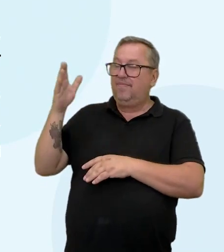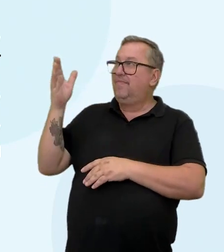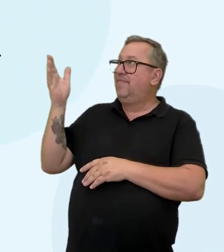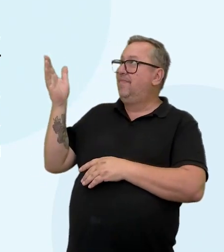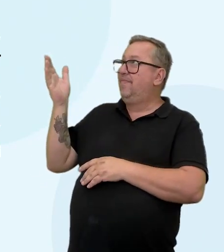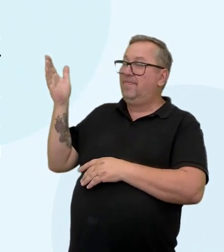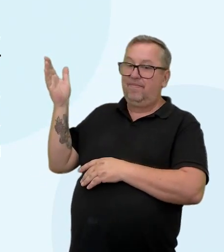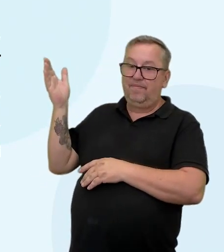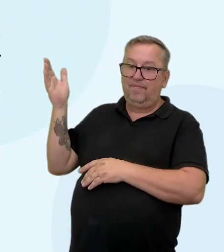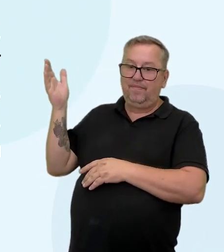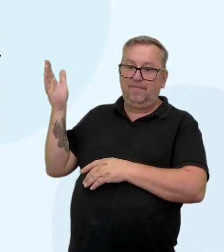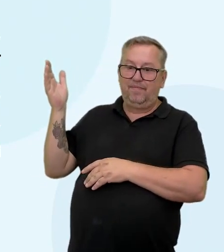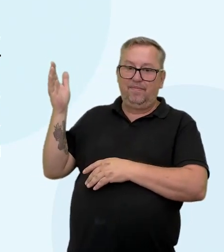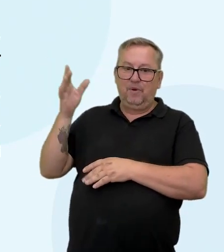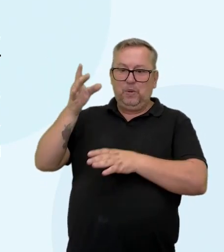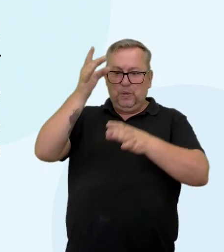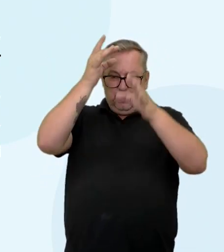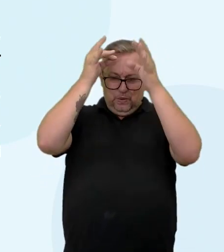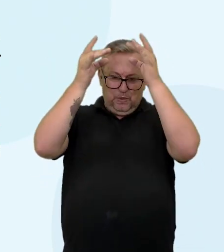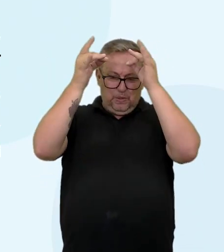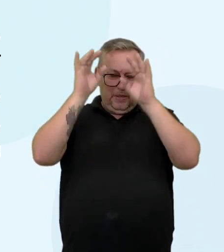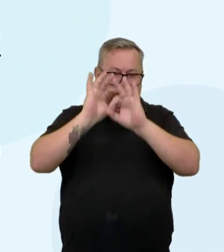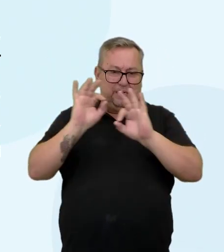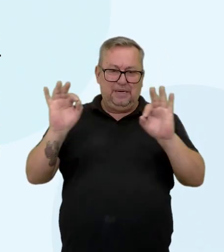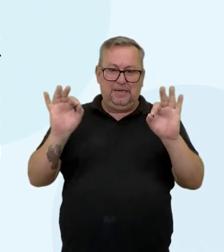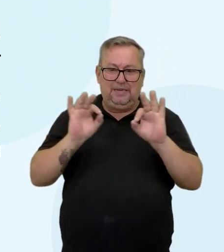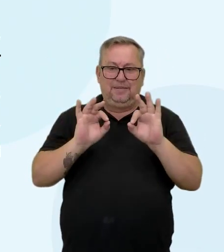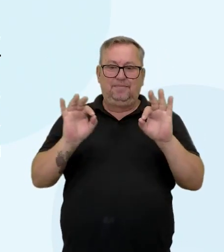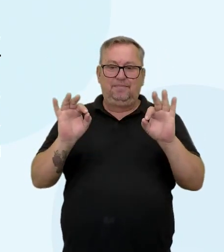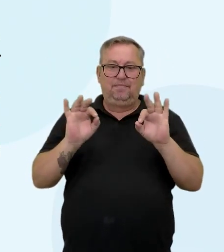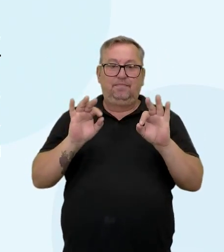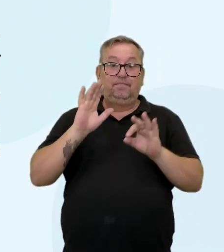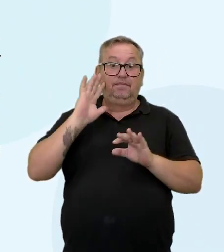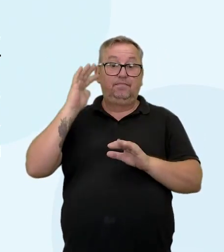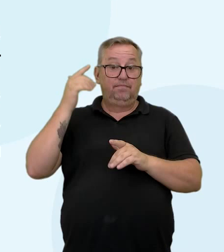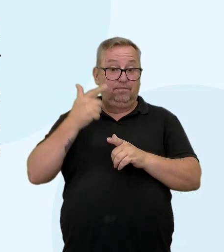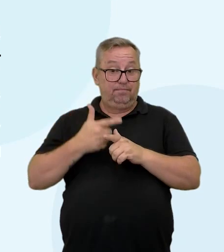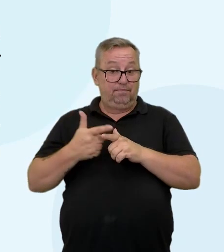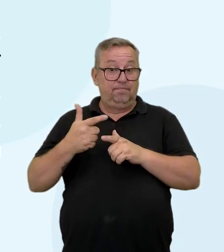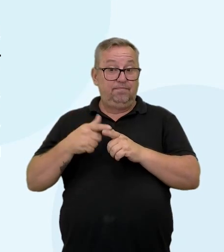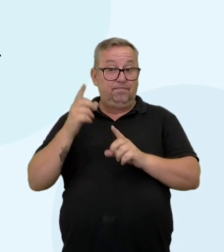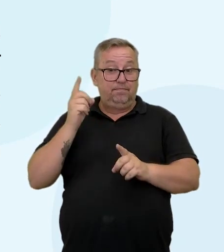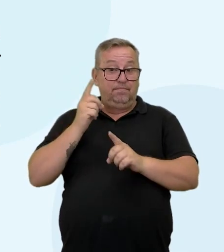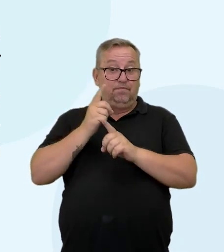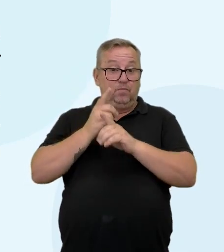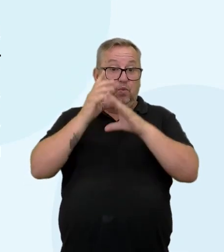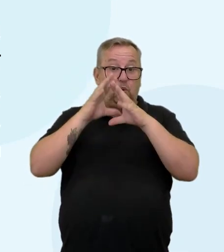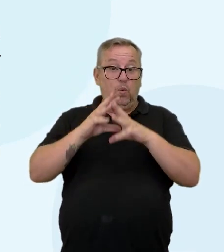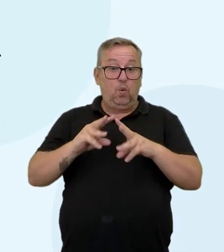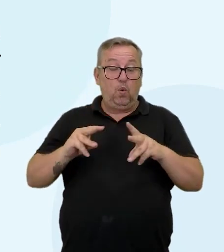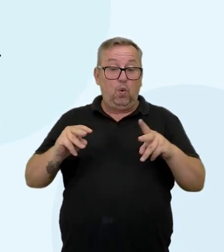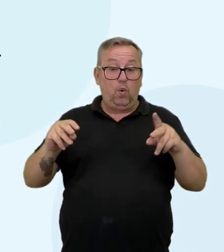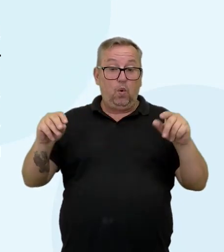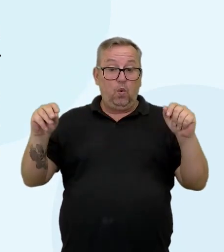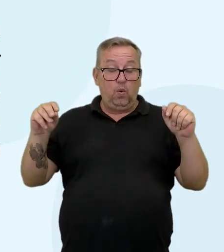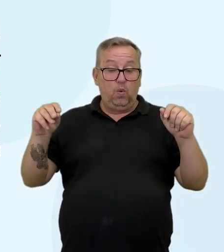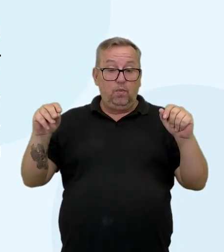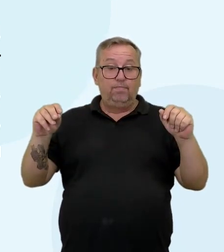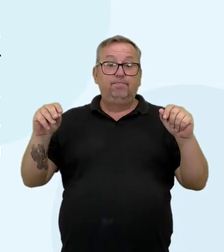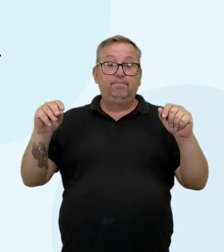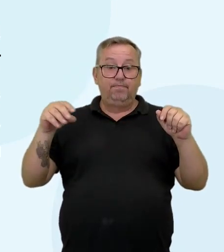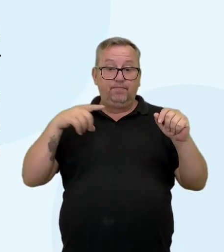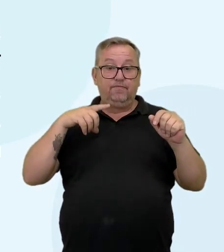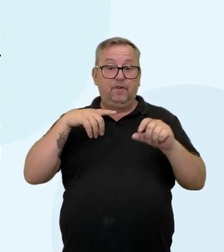gente não precisa decorar nada, muito pelo contrário. Bom, resolver um problema significa encontrar a solução ou